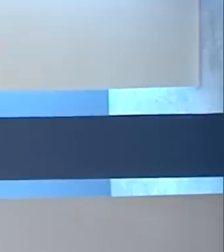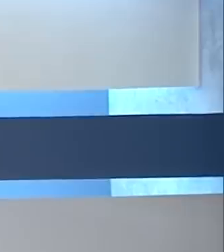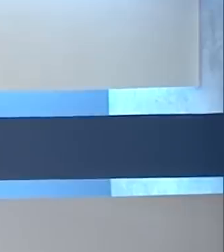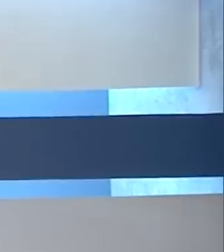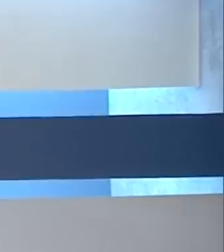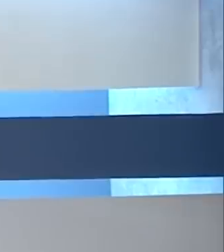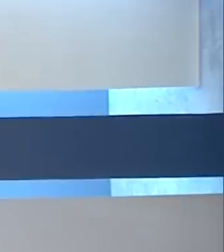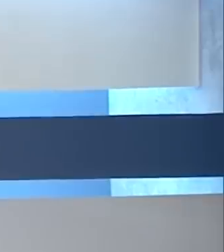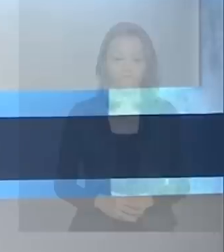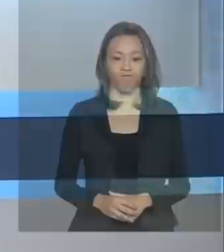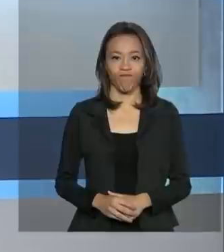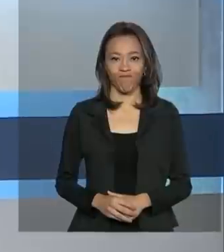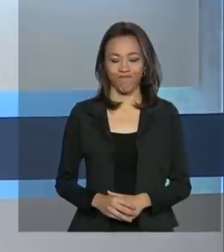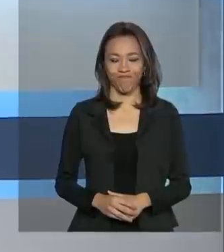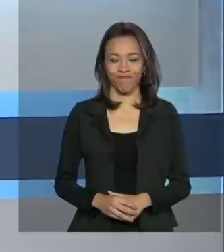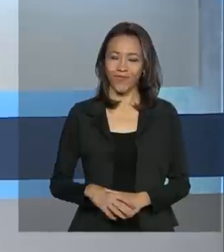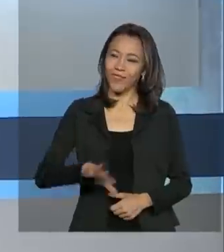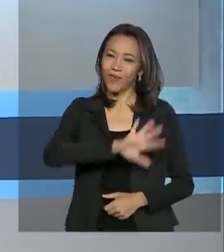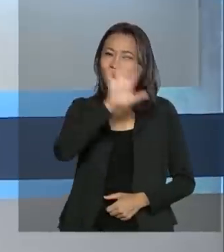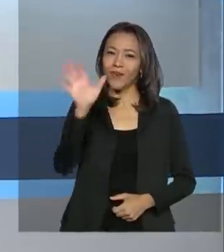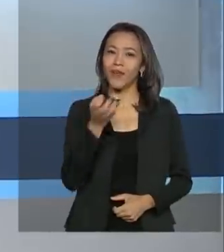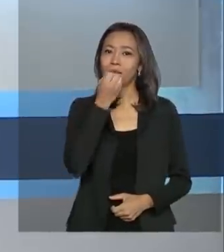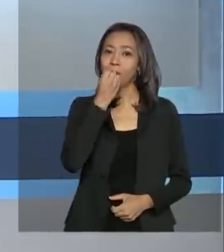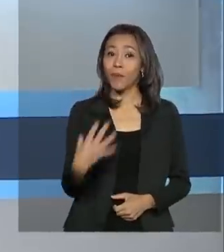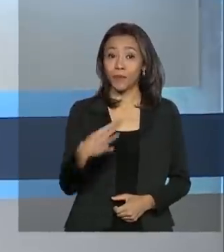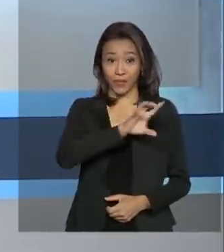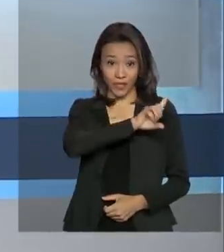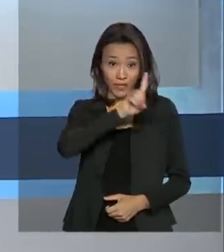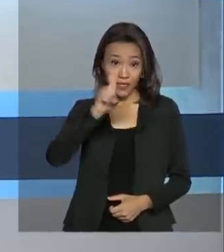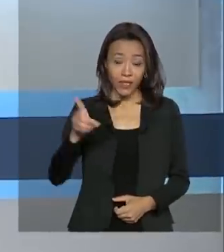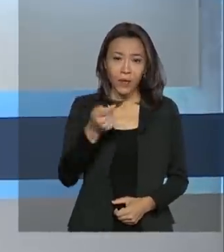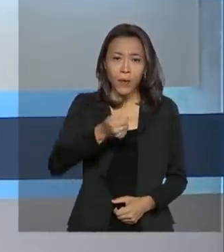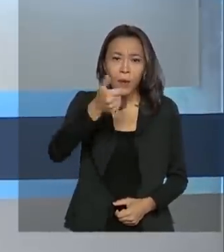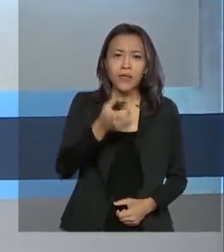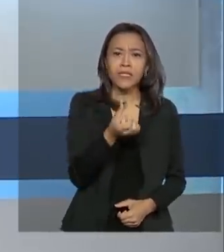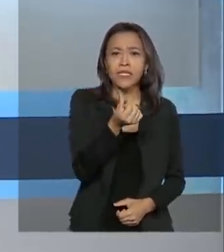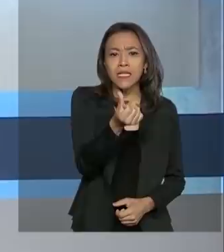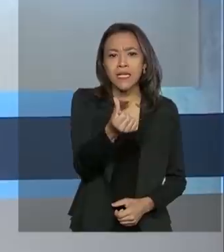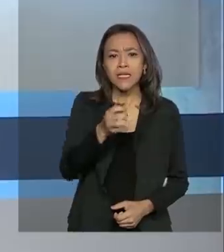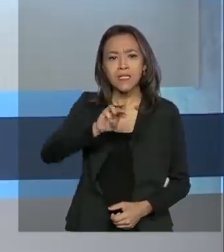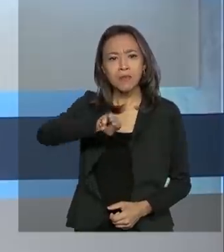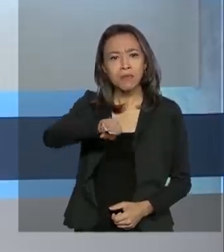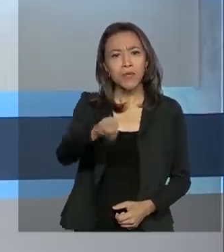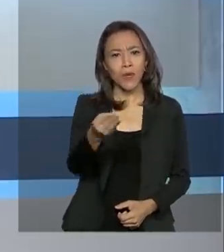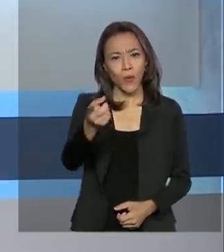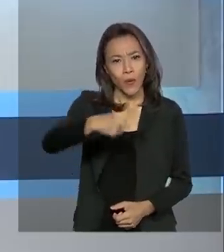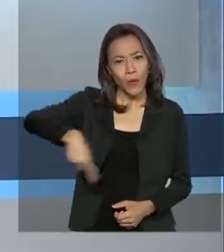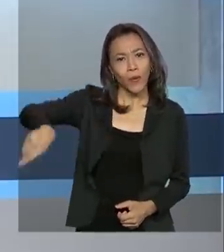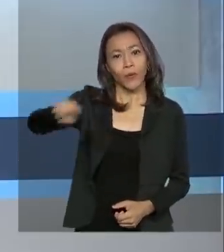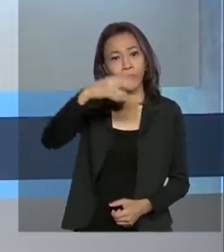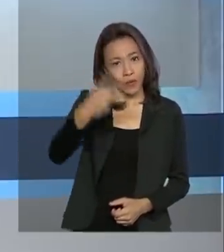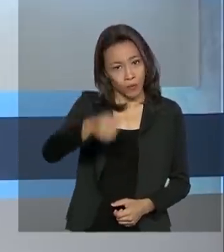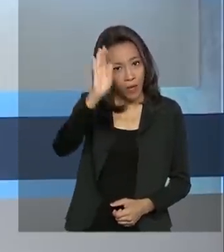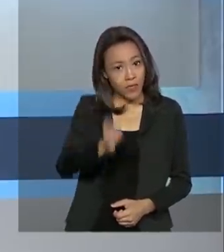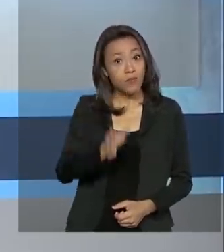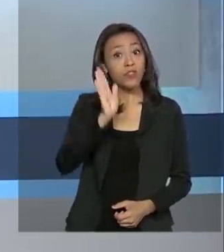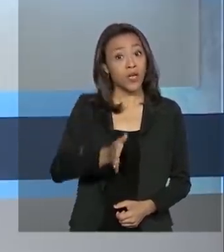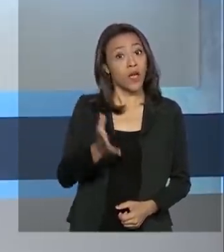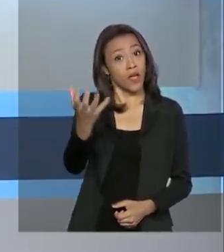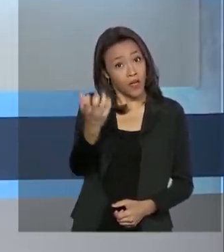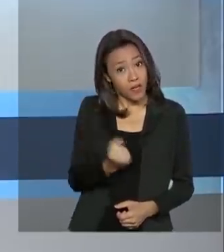o olá bom dia quase 6 milhões de brasileiros já receberam